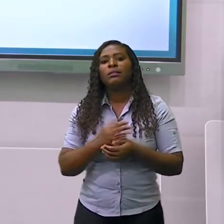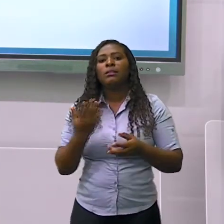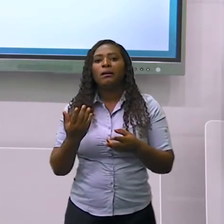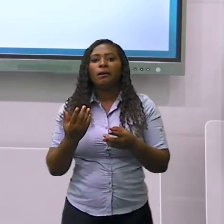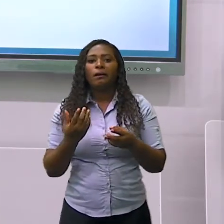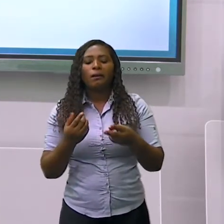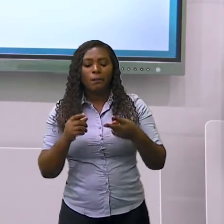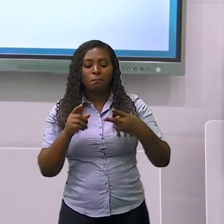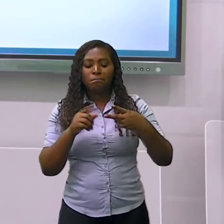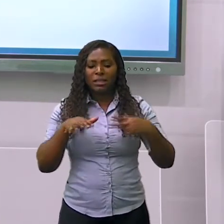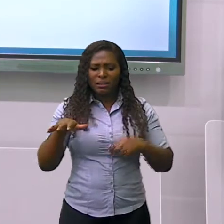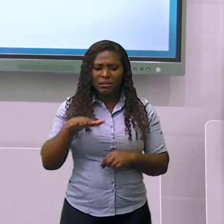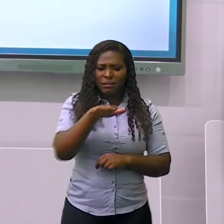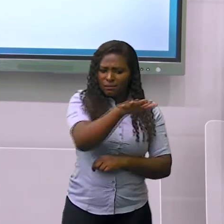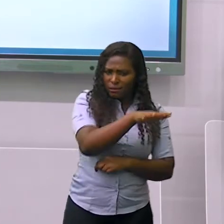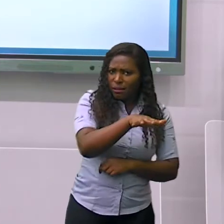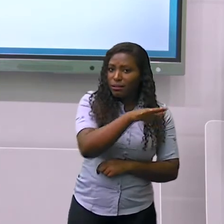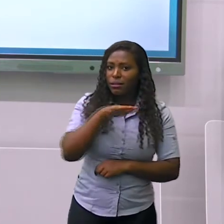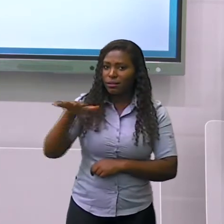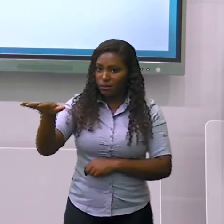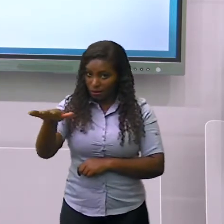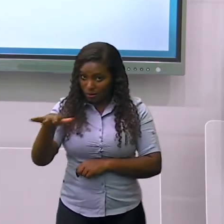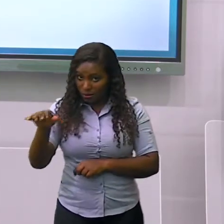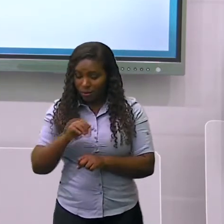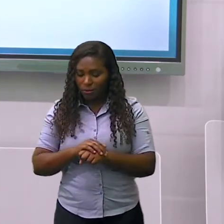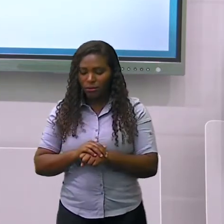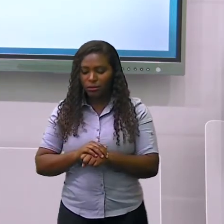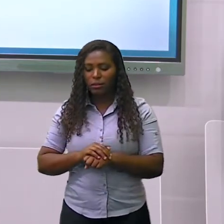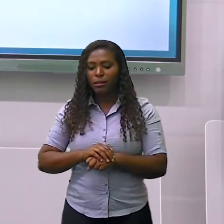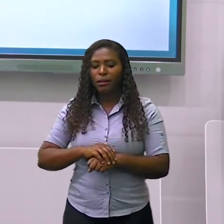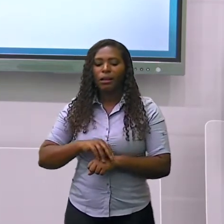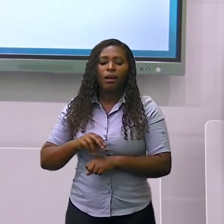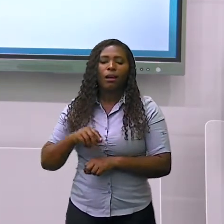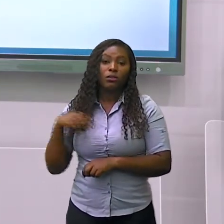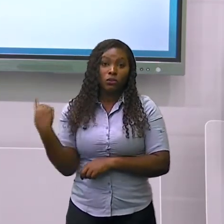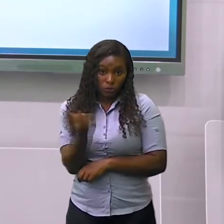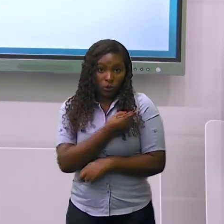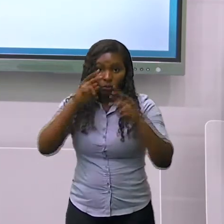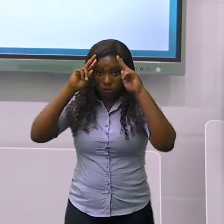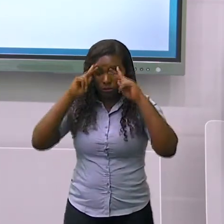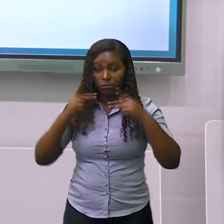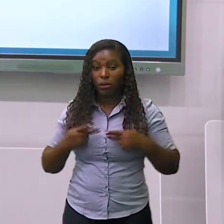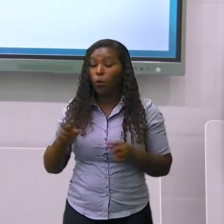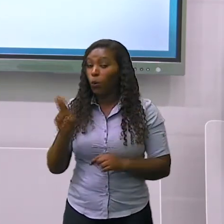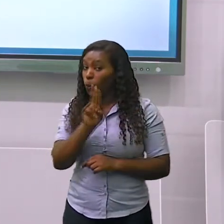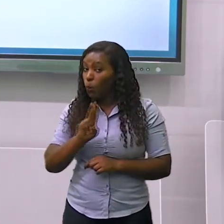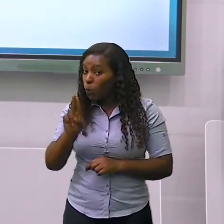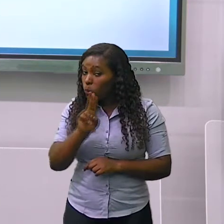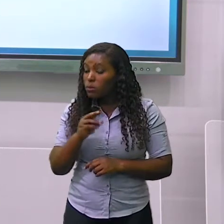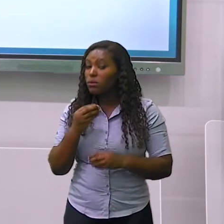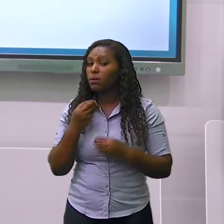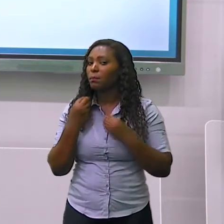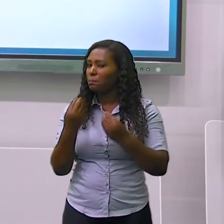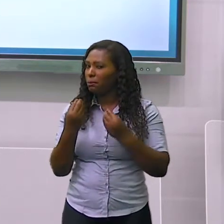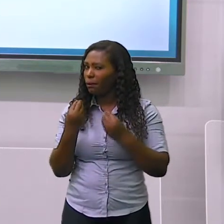estas áreas, os mares e os oceanos, são utilizados como